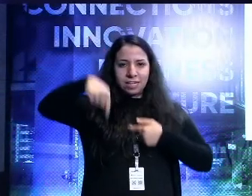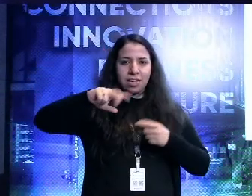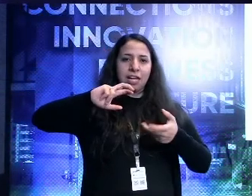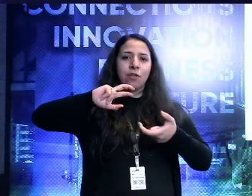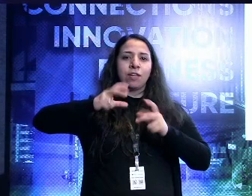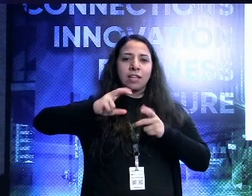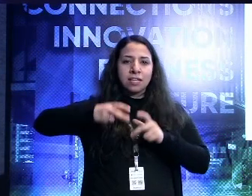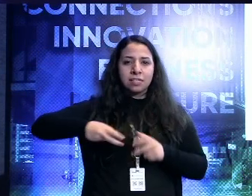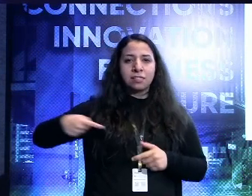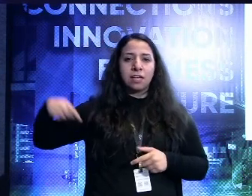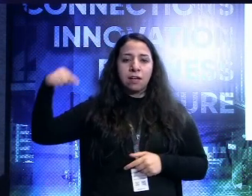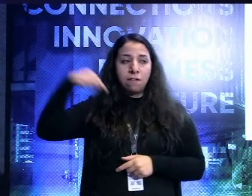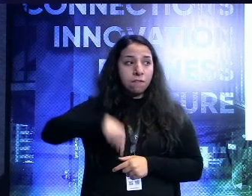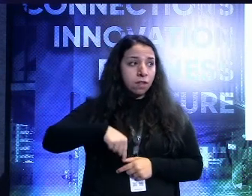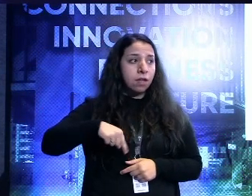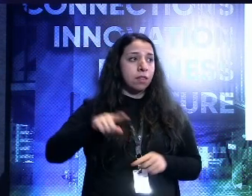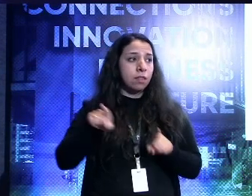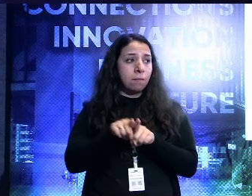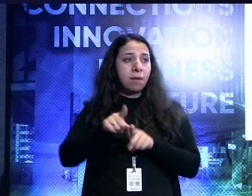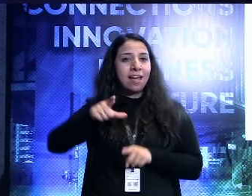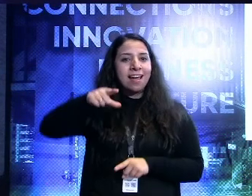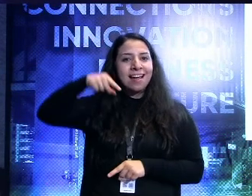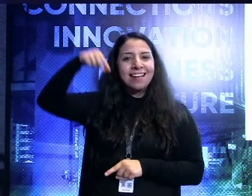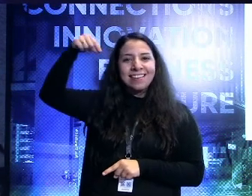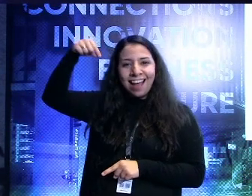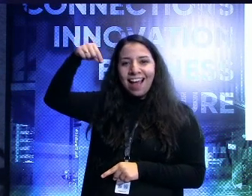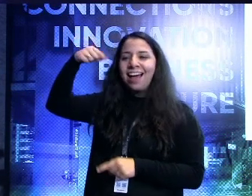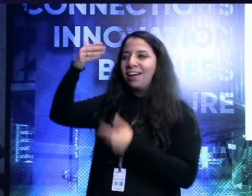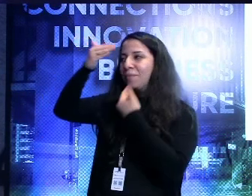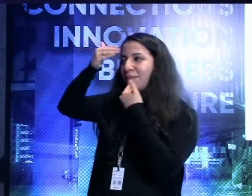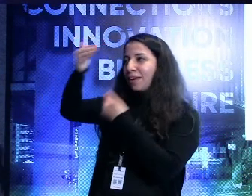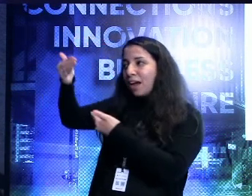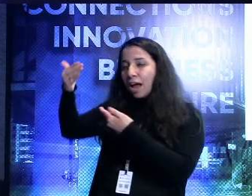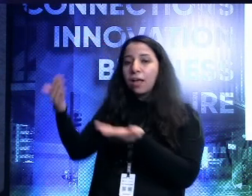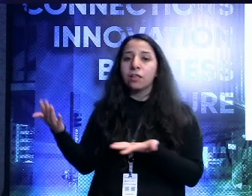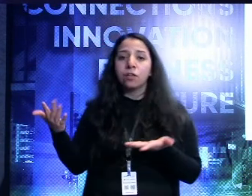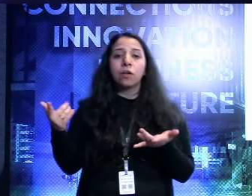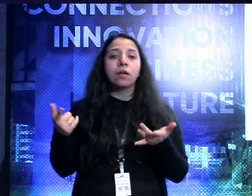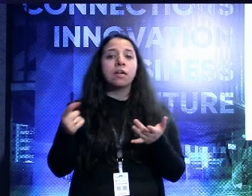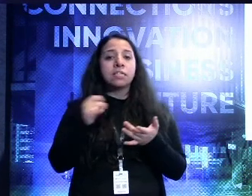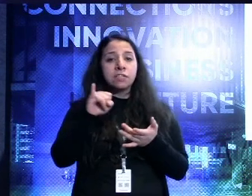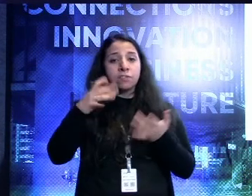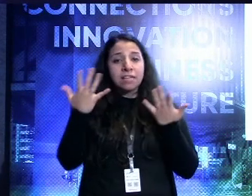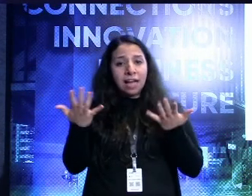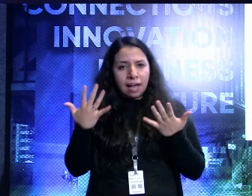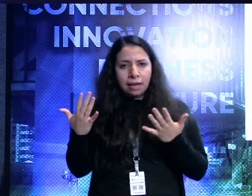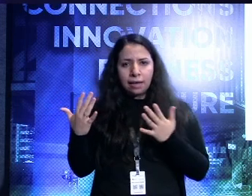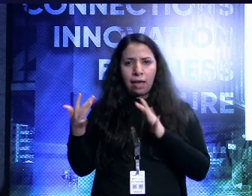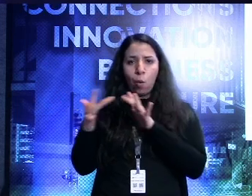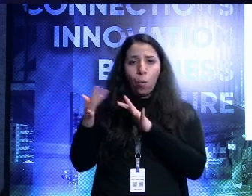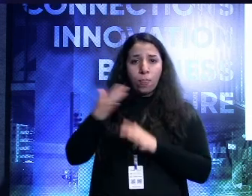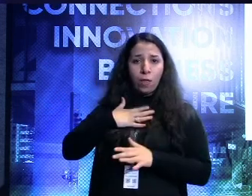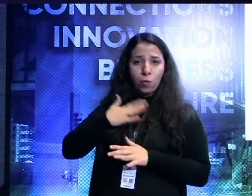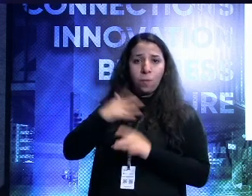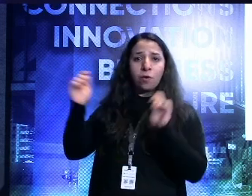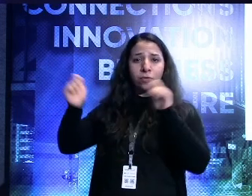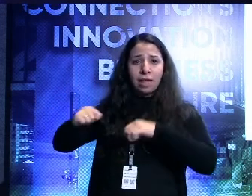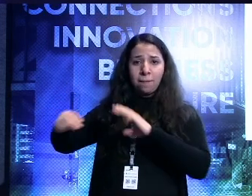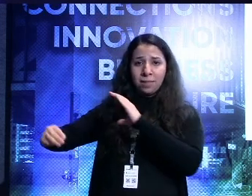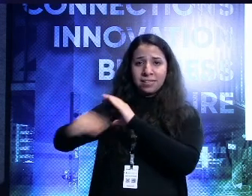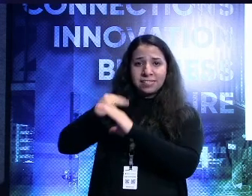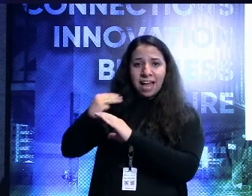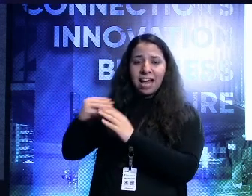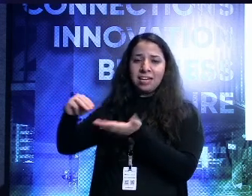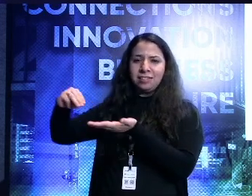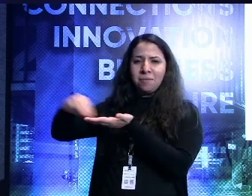obrigado, gente, por acompanhar aqui presencialmente, quem está acompanhando também no digital. Quem quiser entrar em contato, pode mandar mensagem, pode mandar e-mail, pode mandar mensagem no